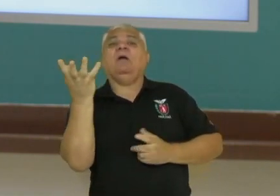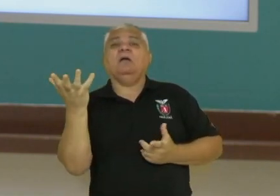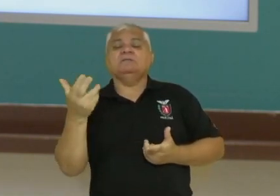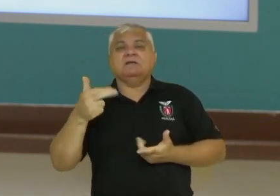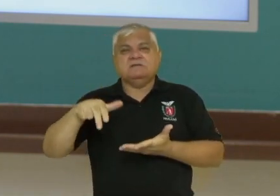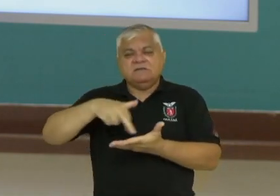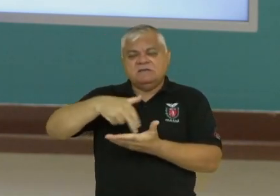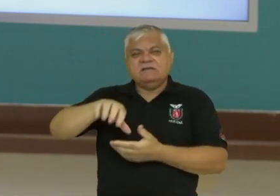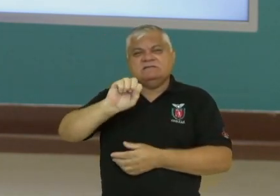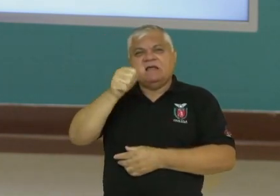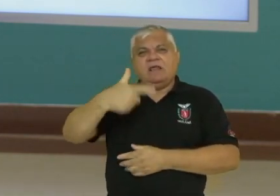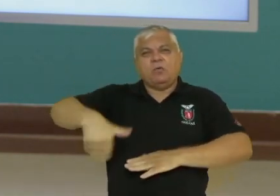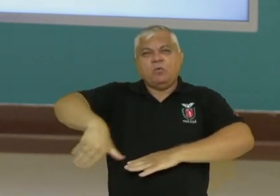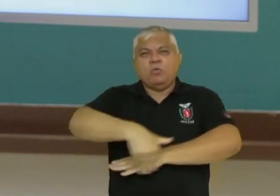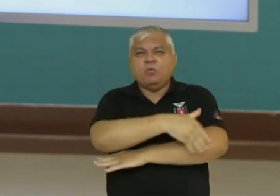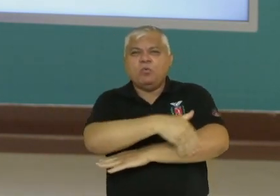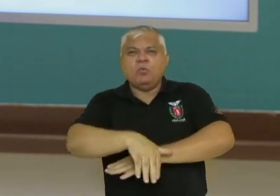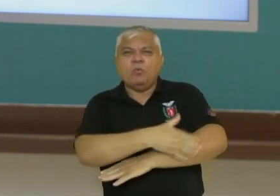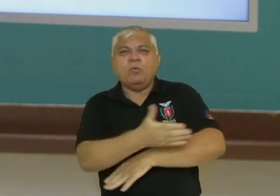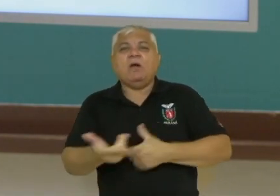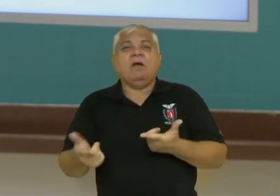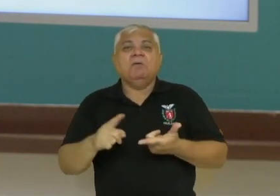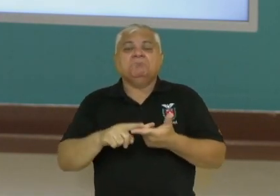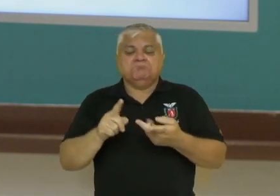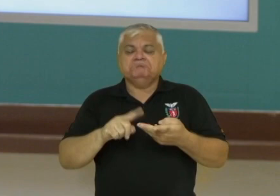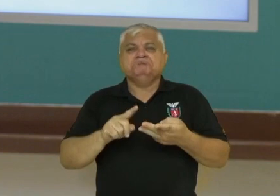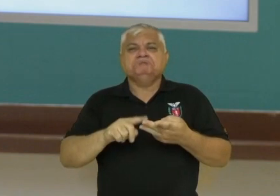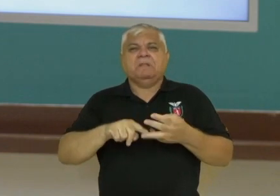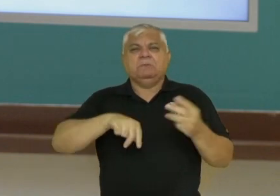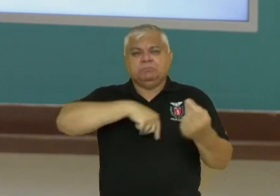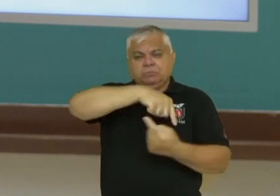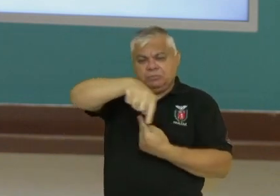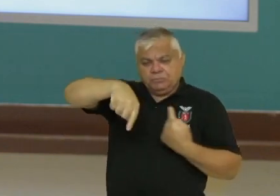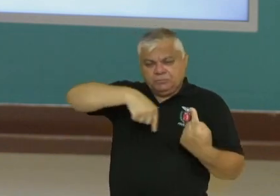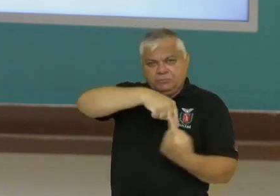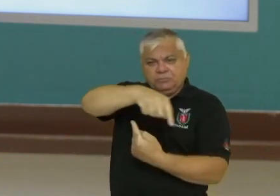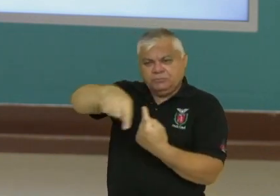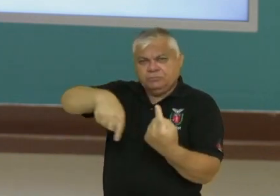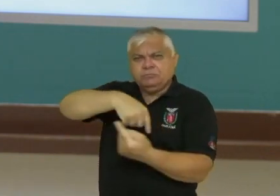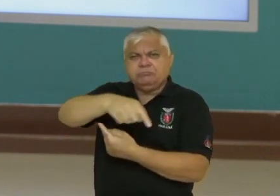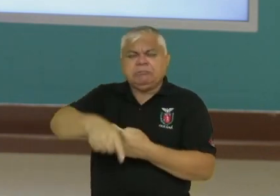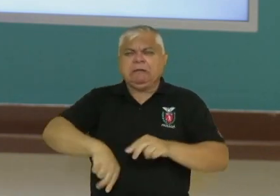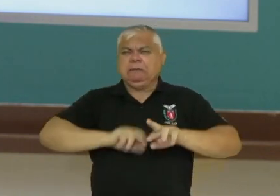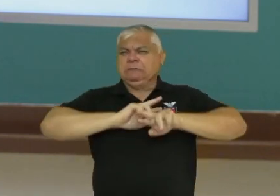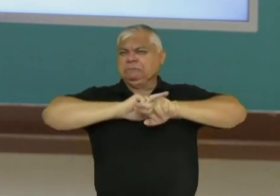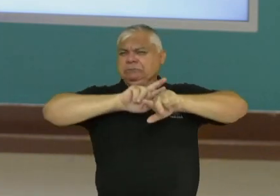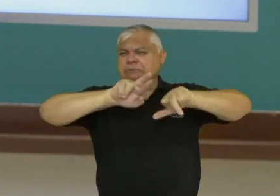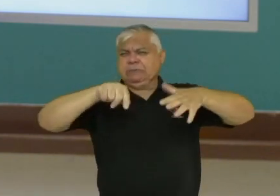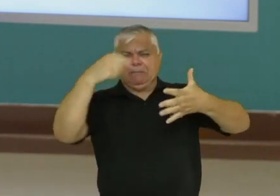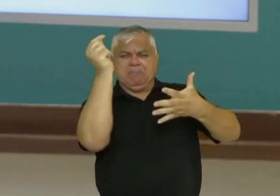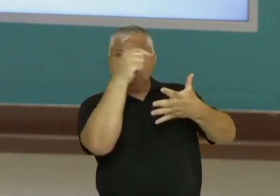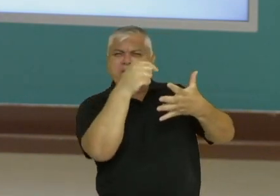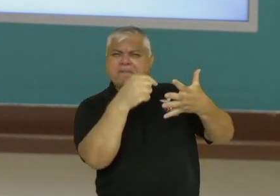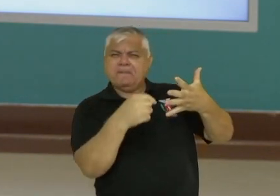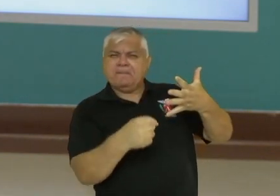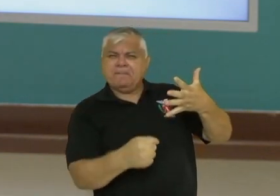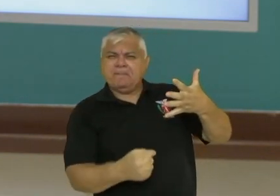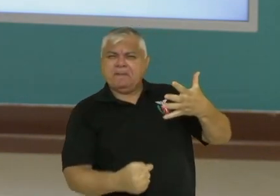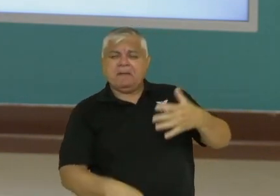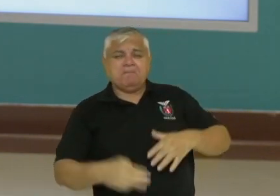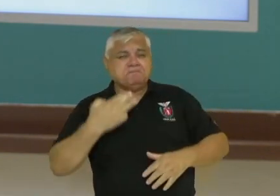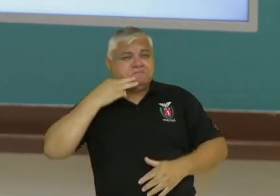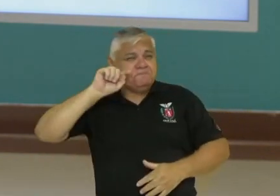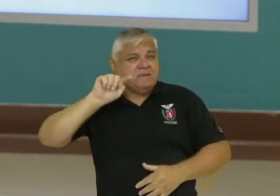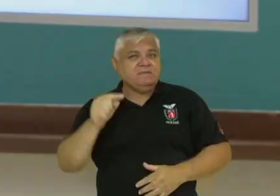street dance, dança circular, existem milhares de tipos de dança. E